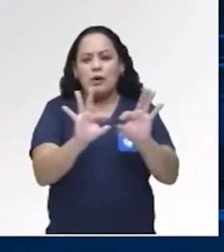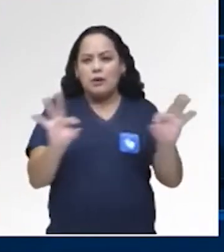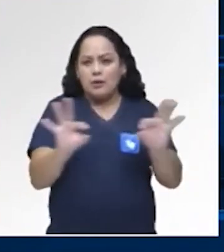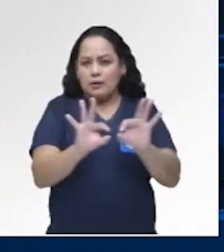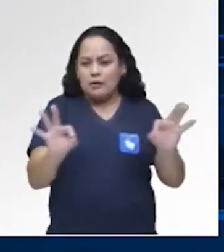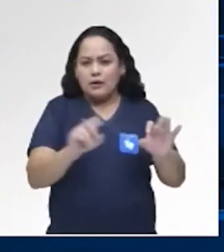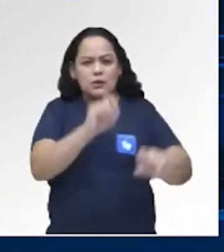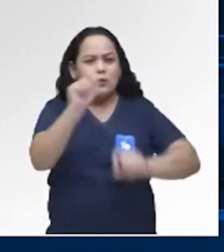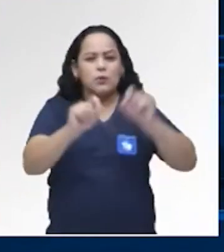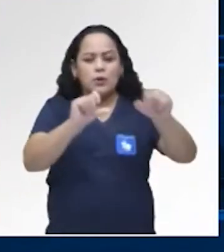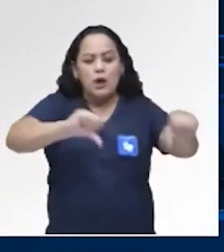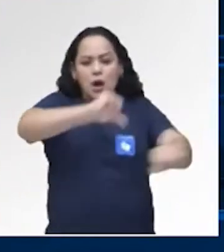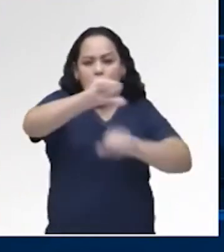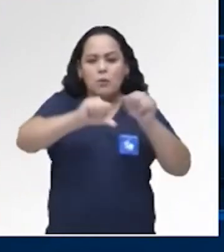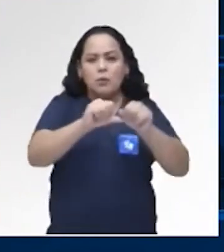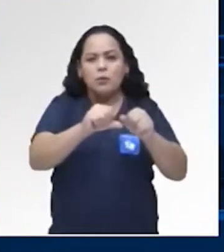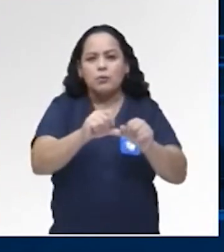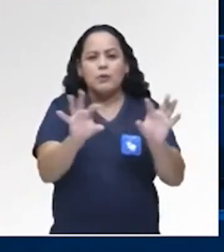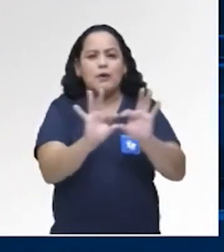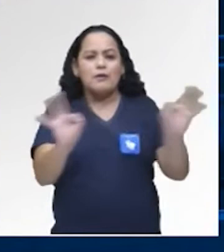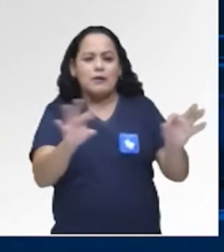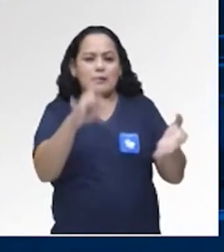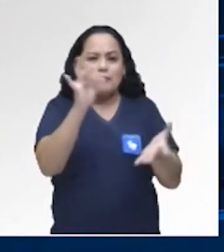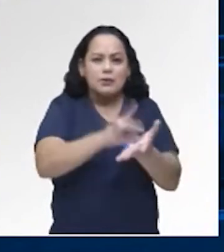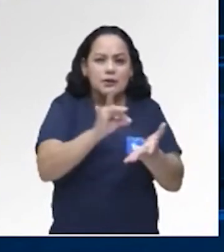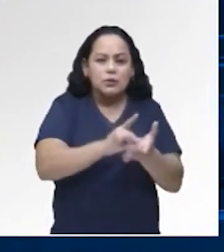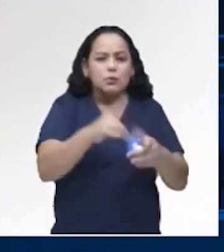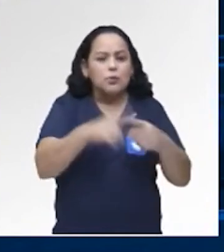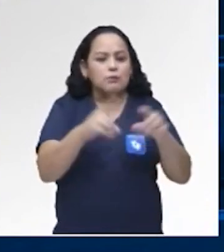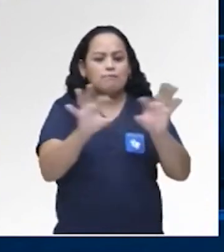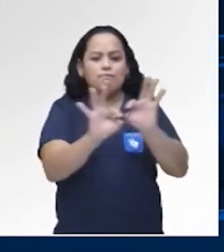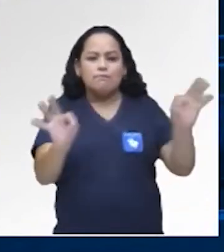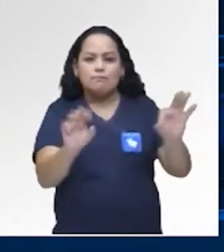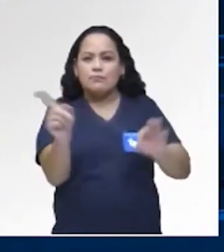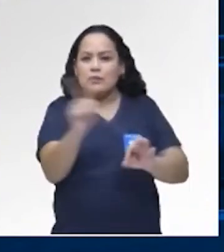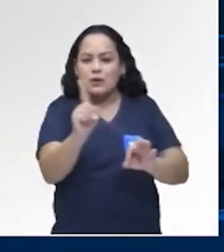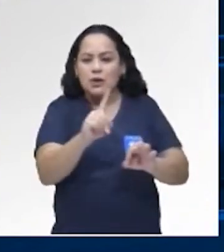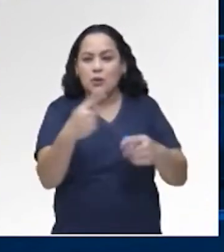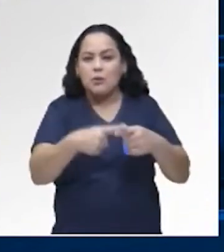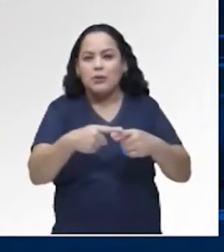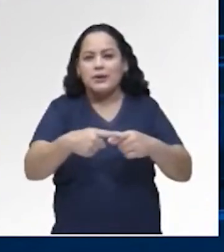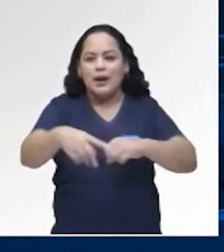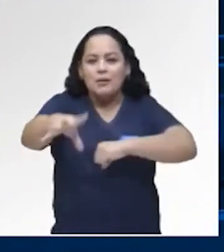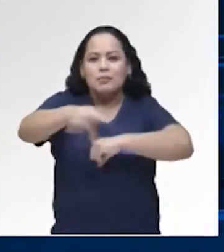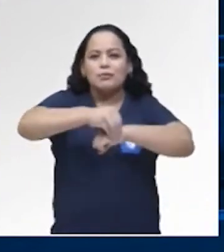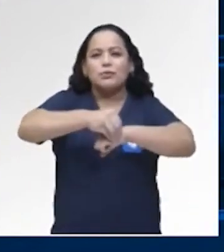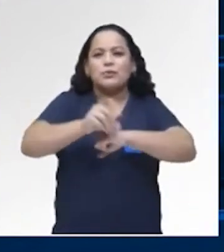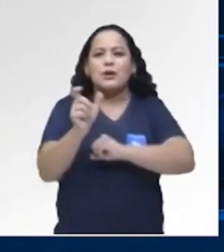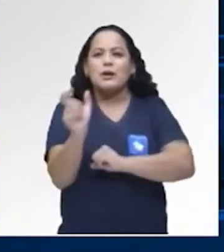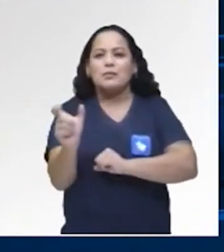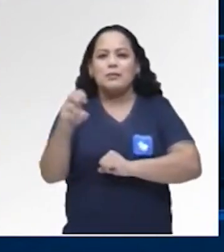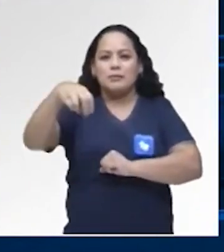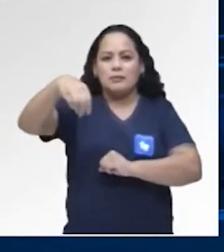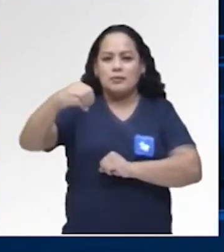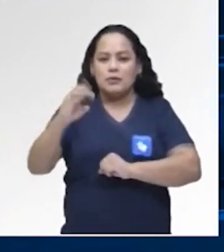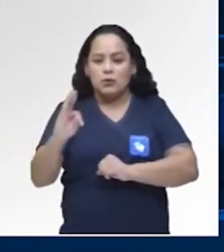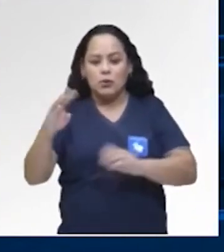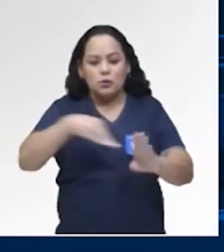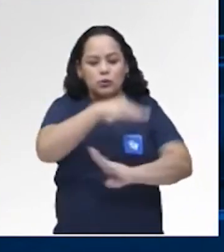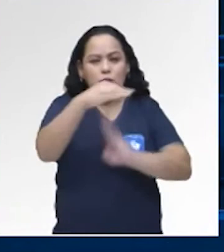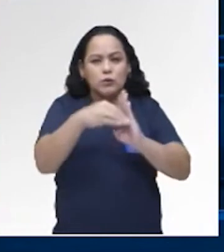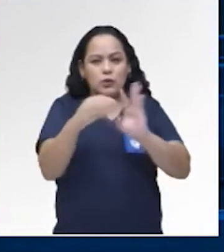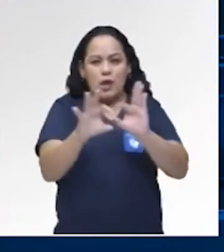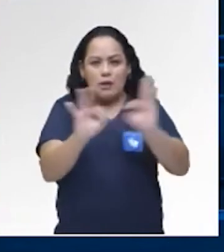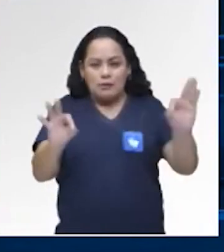o que muda da frase afirmativa para negativa? É a presença do not. Toda frase